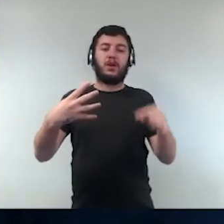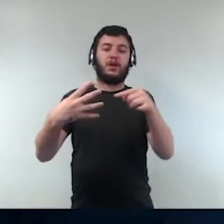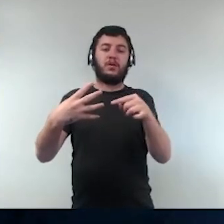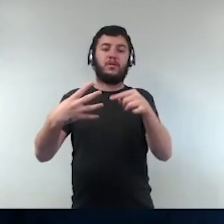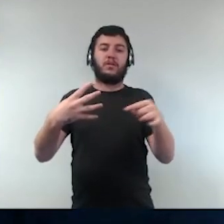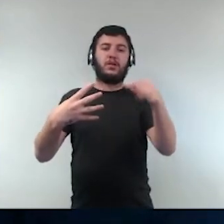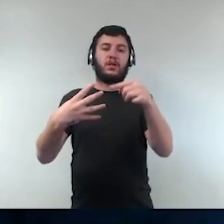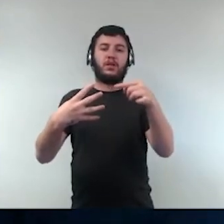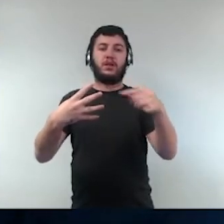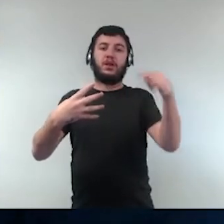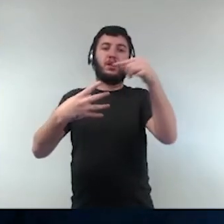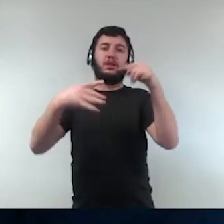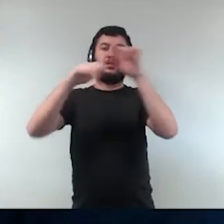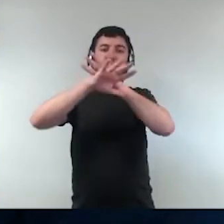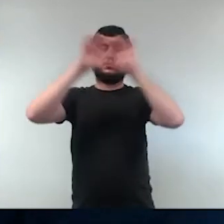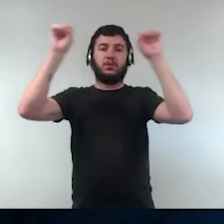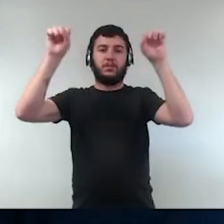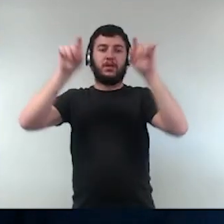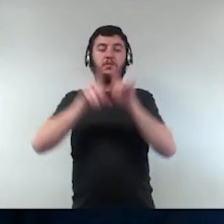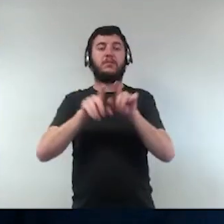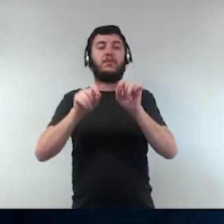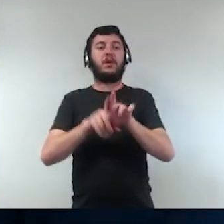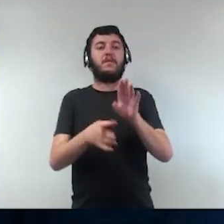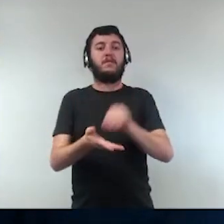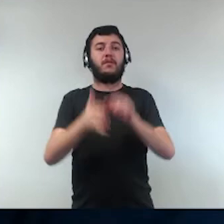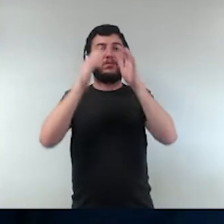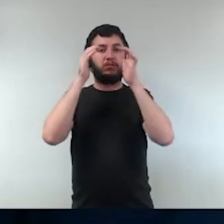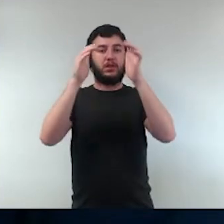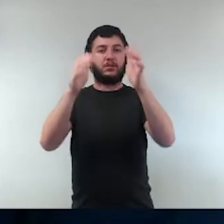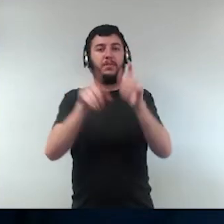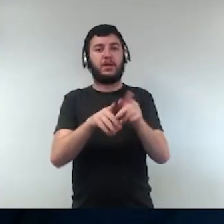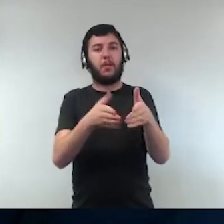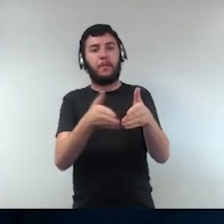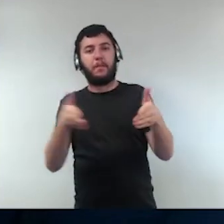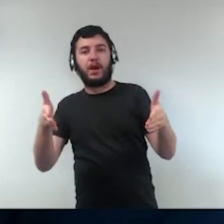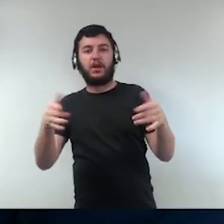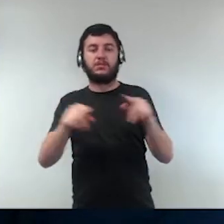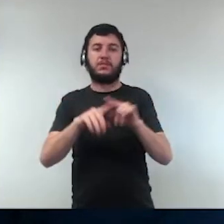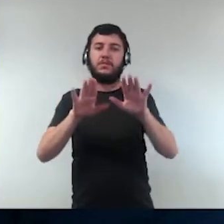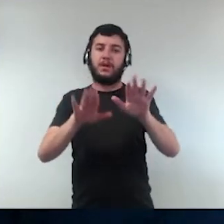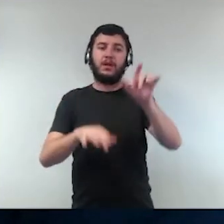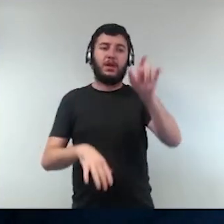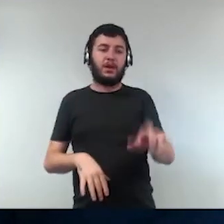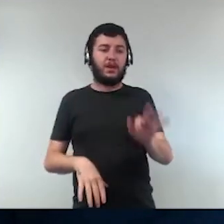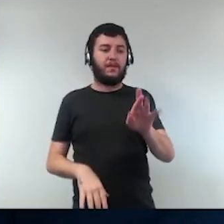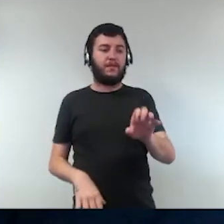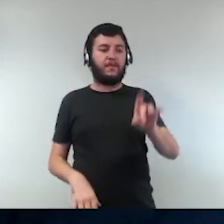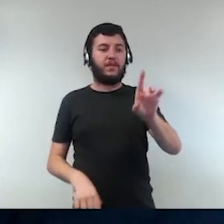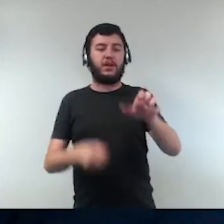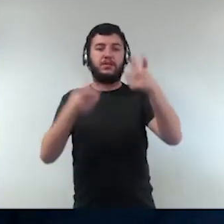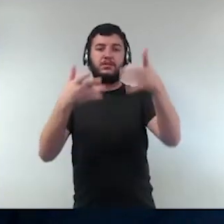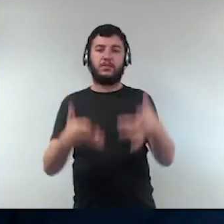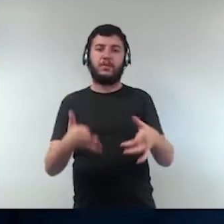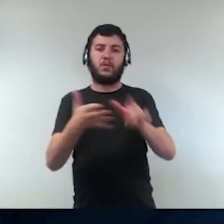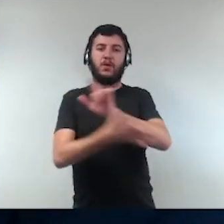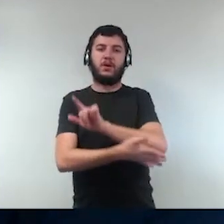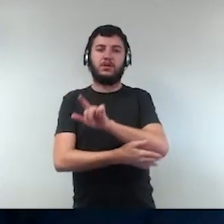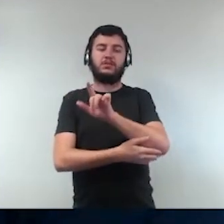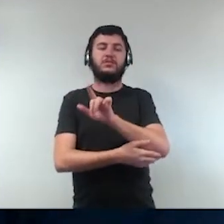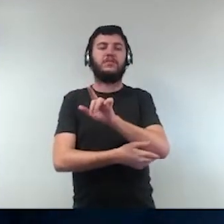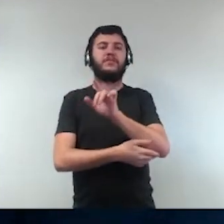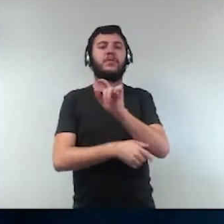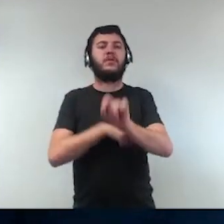diz respeito aos prazos processuais. Houve, e o Fred muito bem colocou no início,